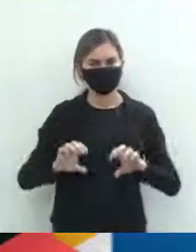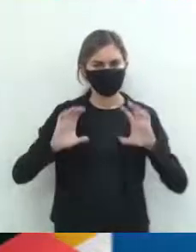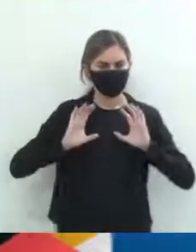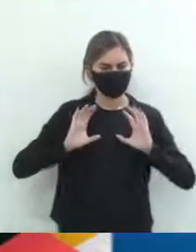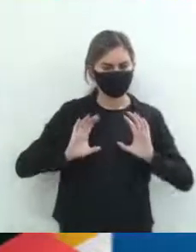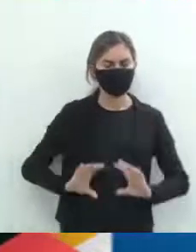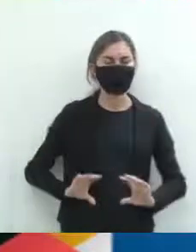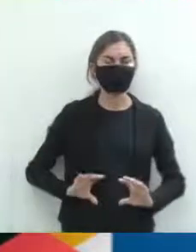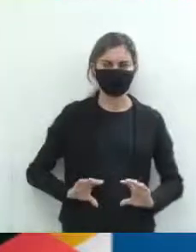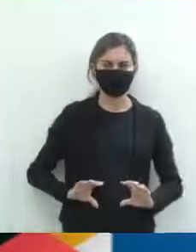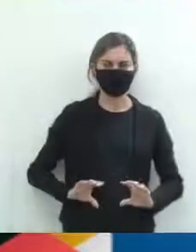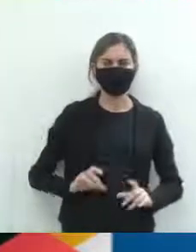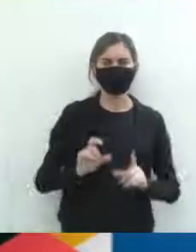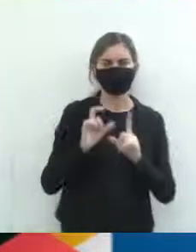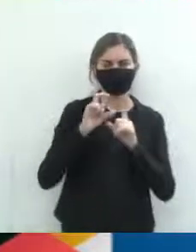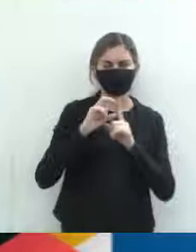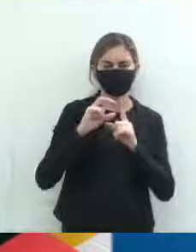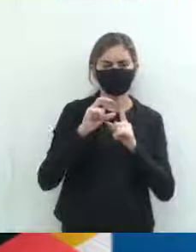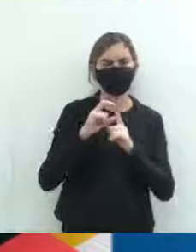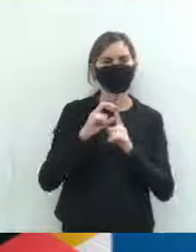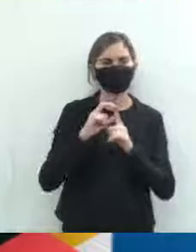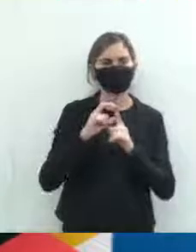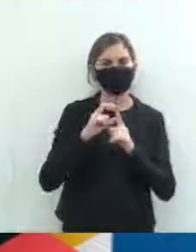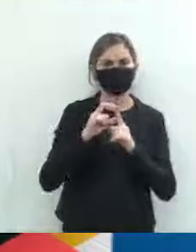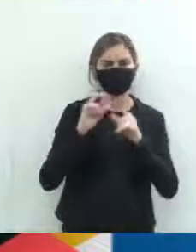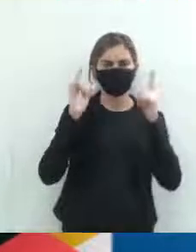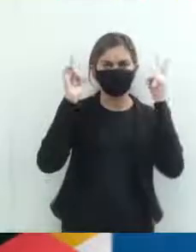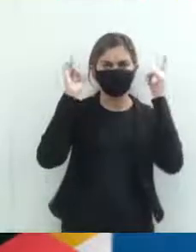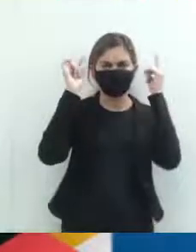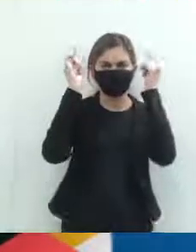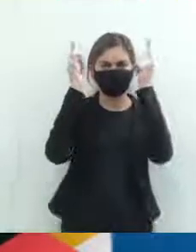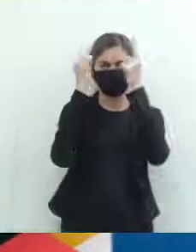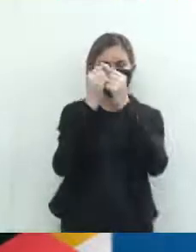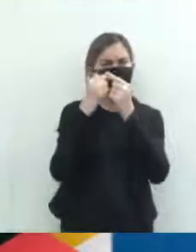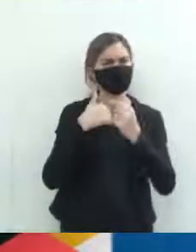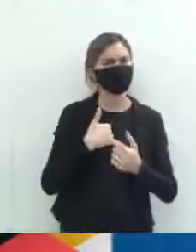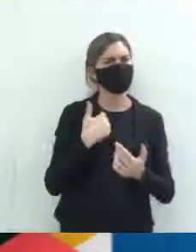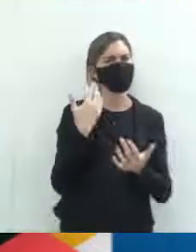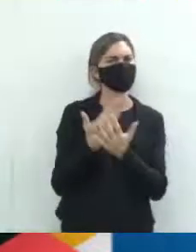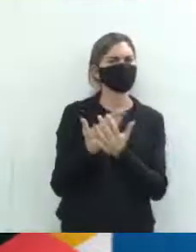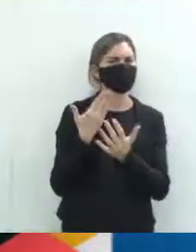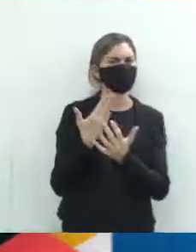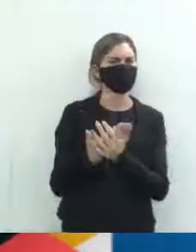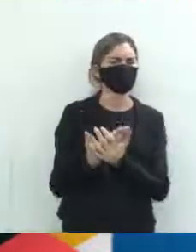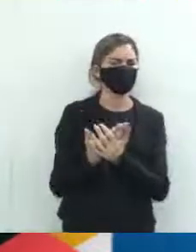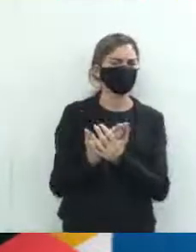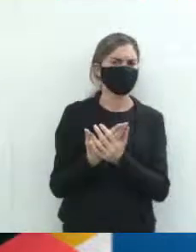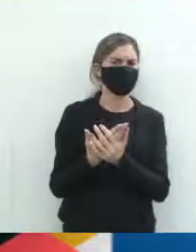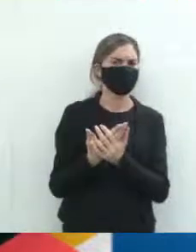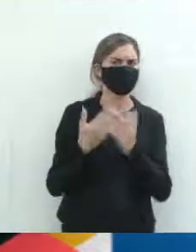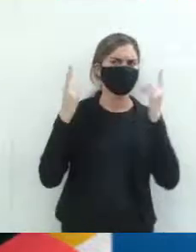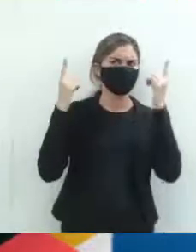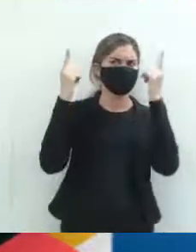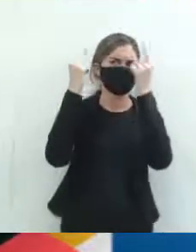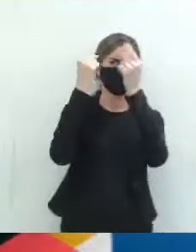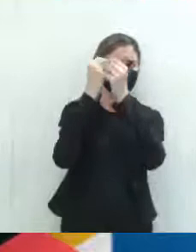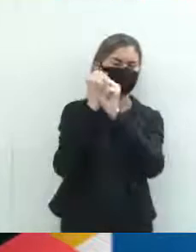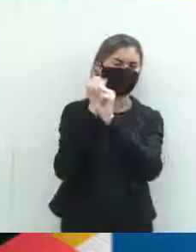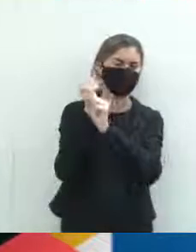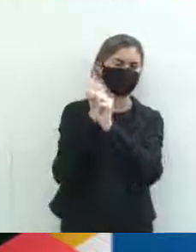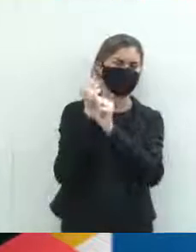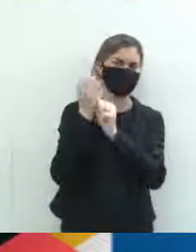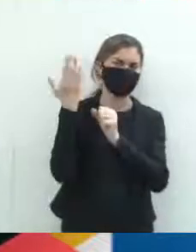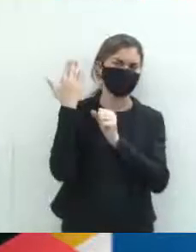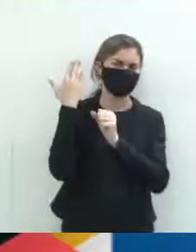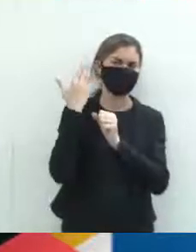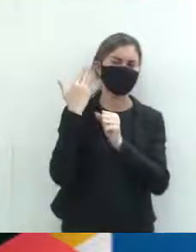certo? A palavra, ela vem do grego. Eu estudei grego alguns anos atrás e quando a